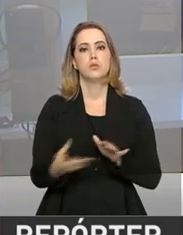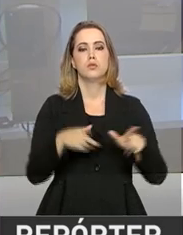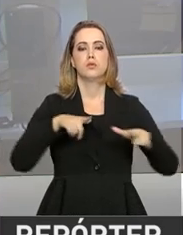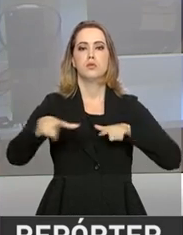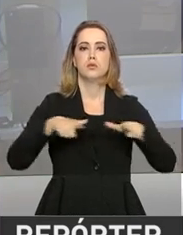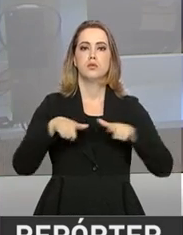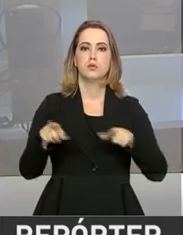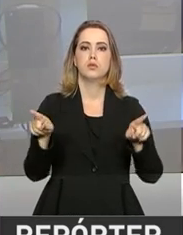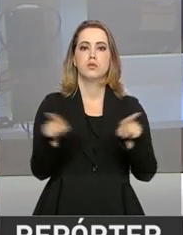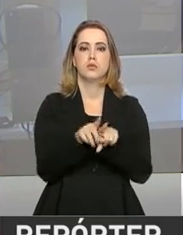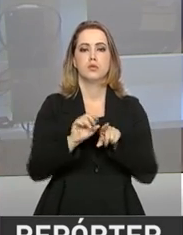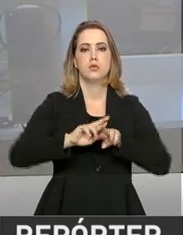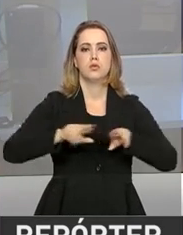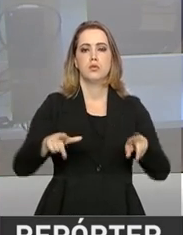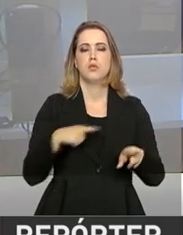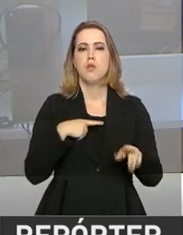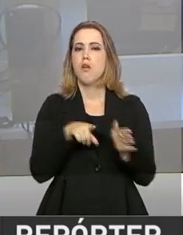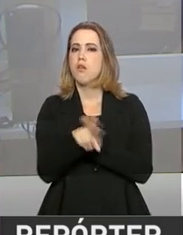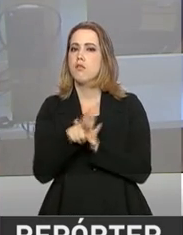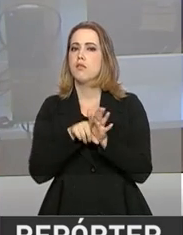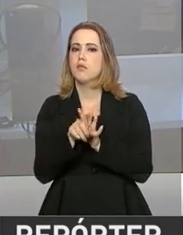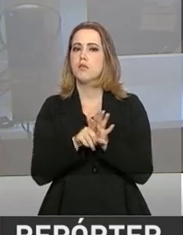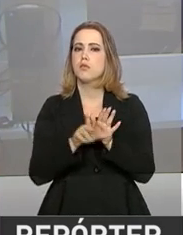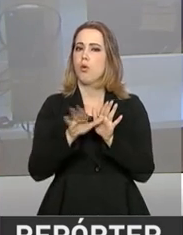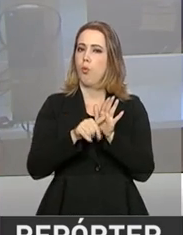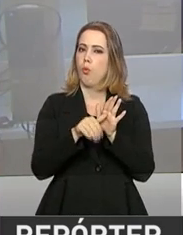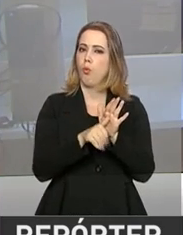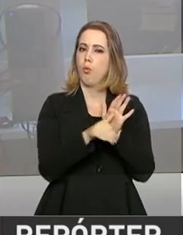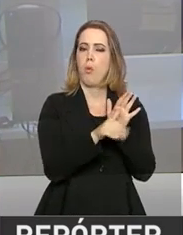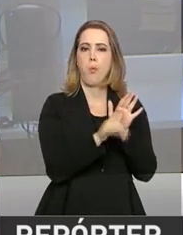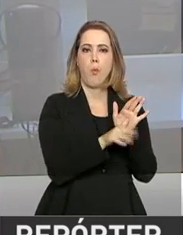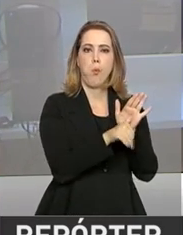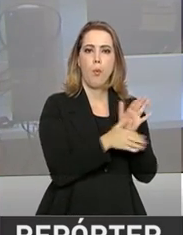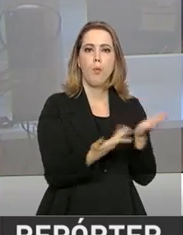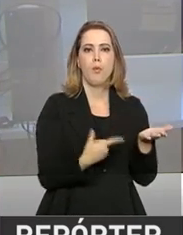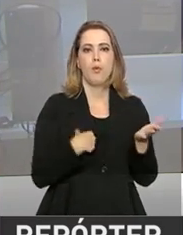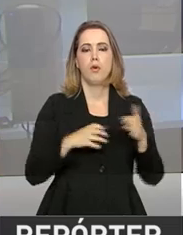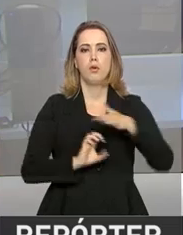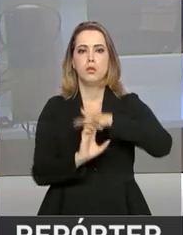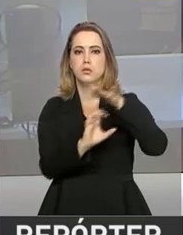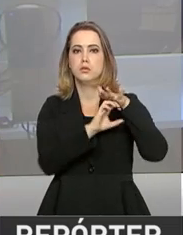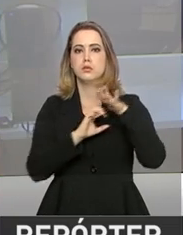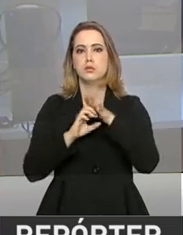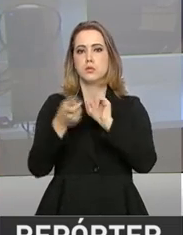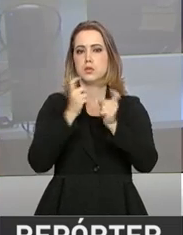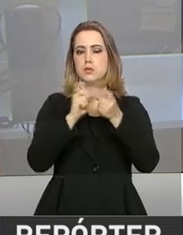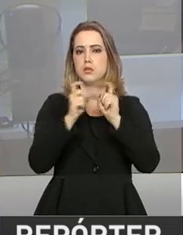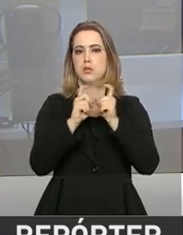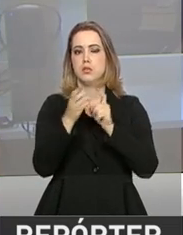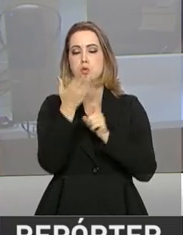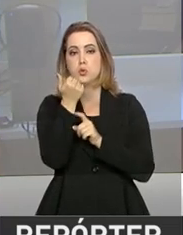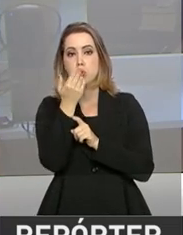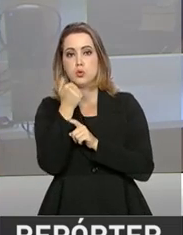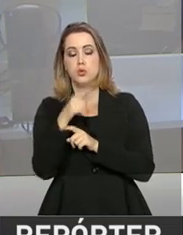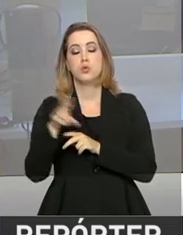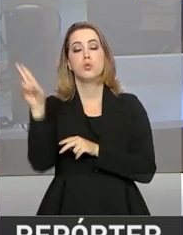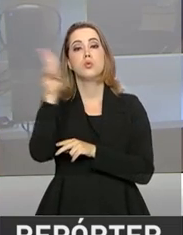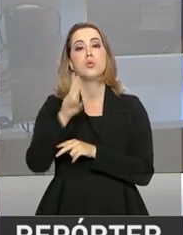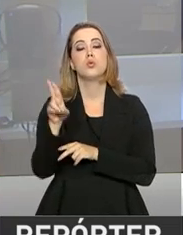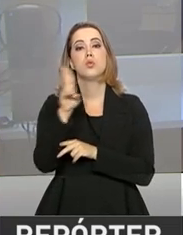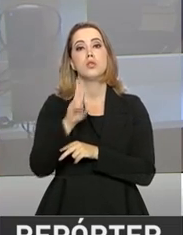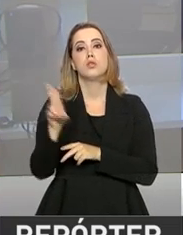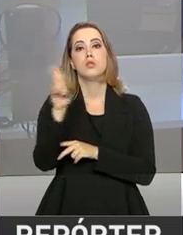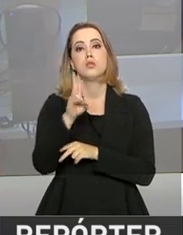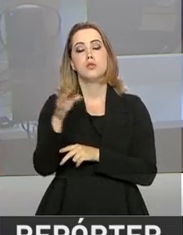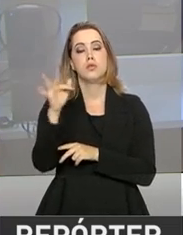Sul, na Operação Bandejão, são investigadas fraudes nas empresas que administram restaurantes da Universidade Federal do Pampa. Já nos estados de